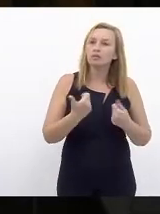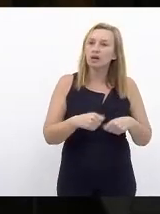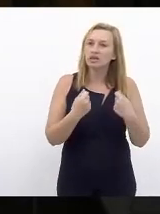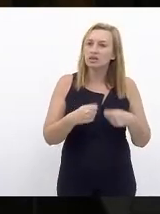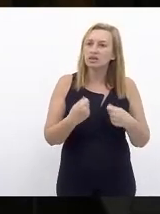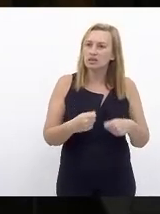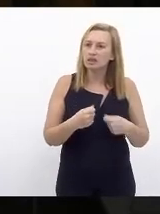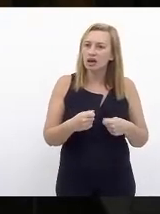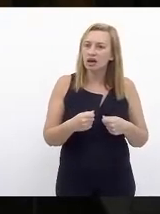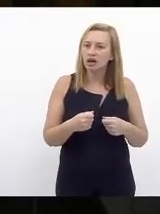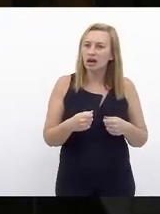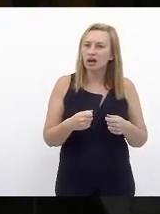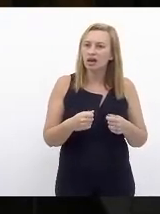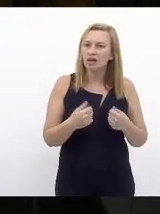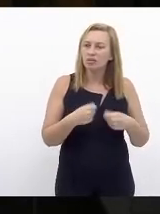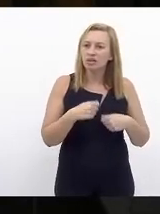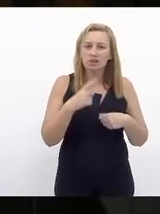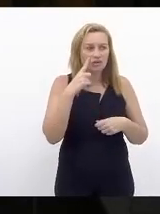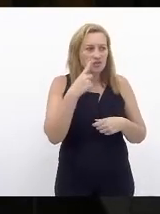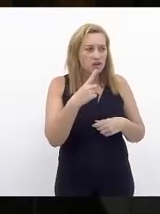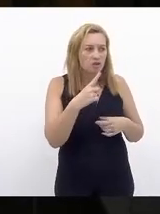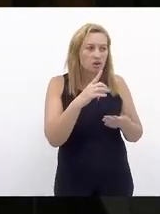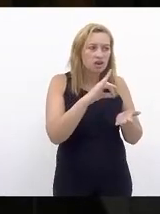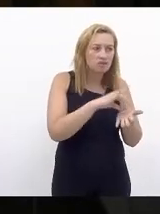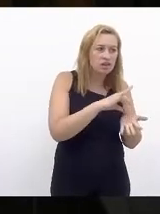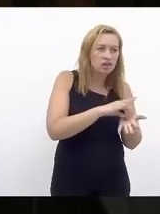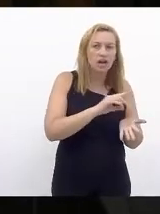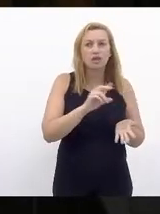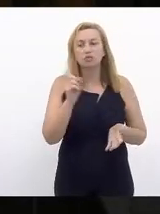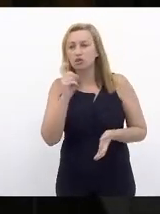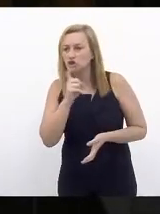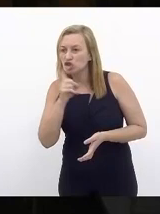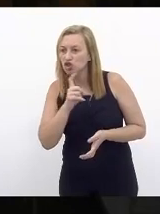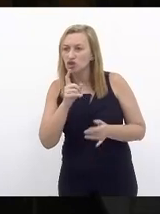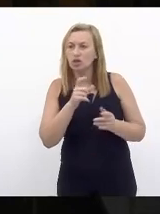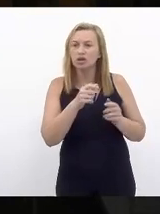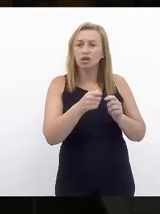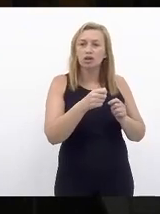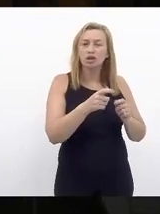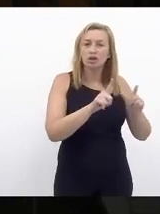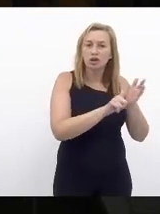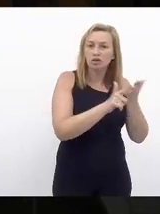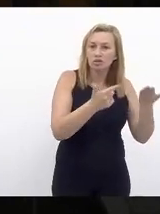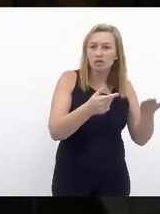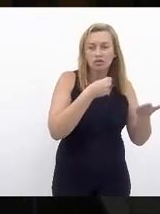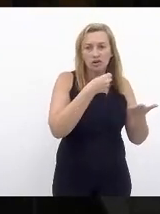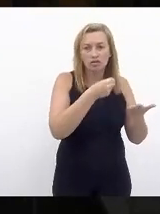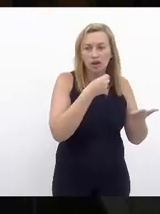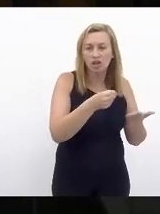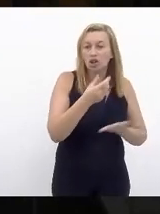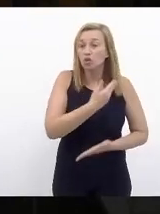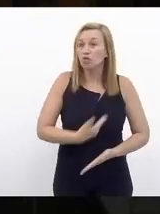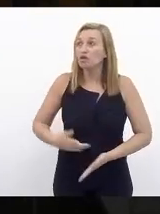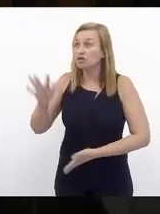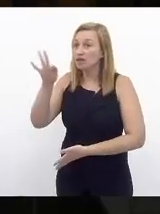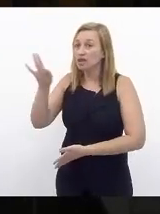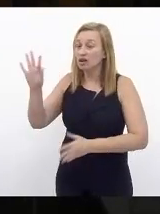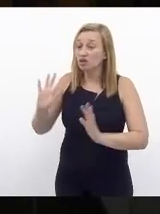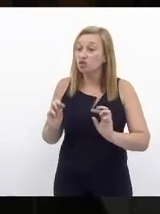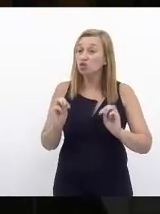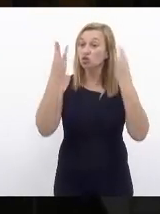extrema imprensa, as bobagens que essa extrema imprensa anda falando, com muita má fé, porque o governo federal está dando um